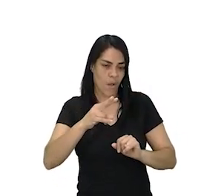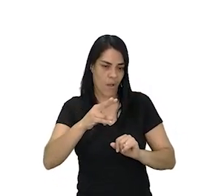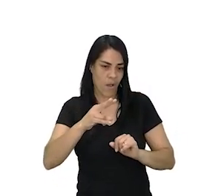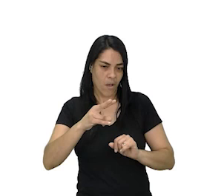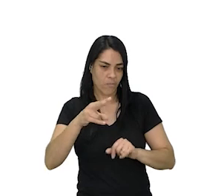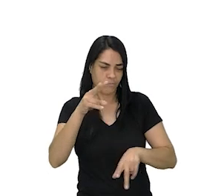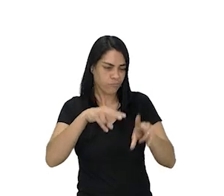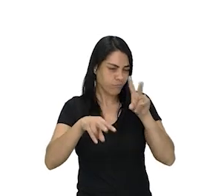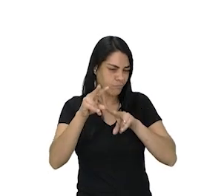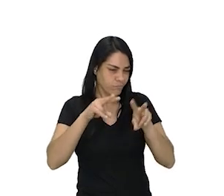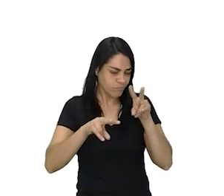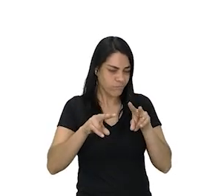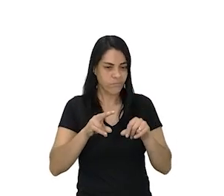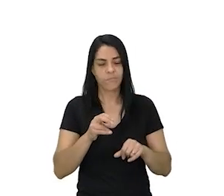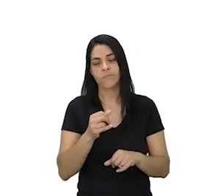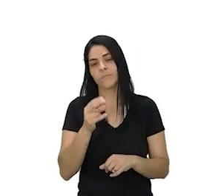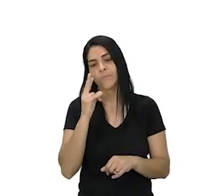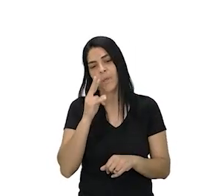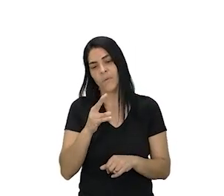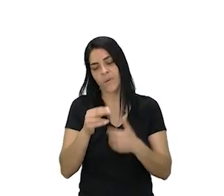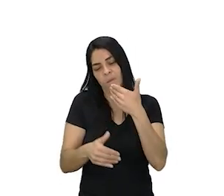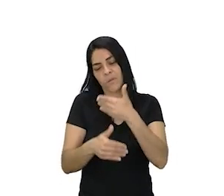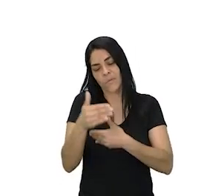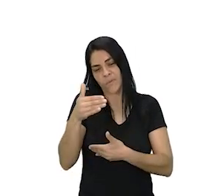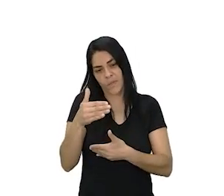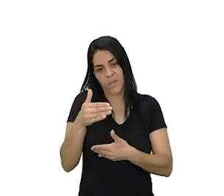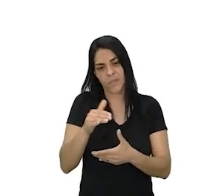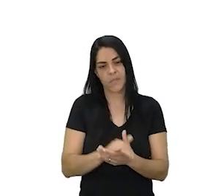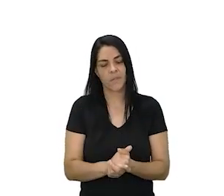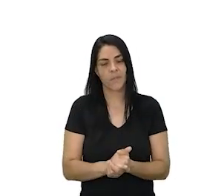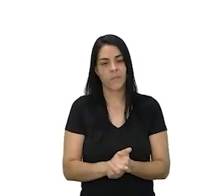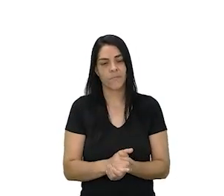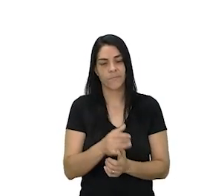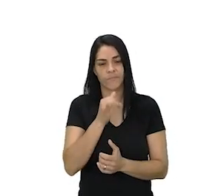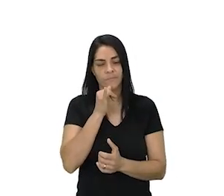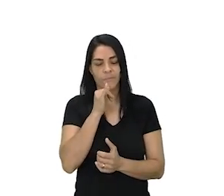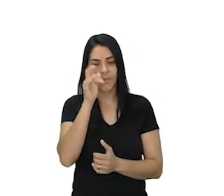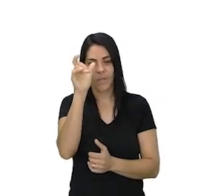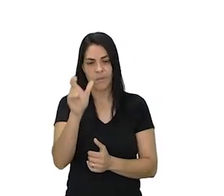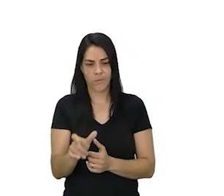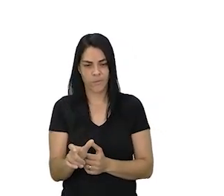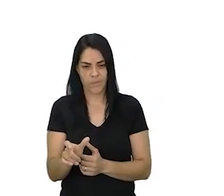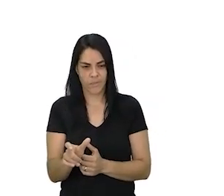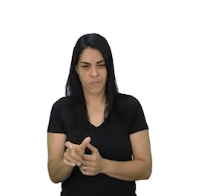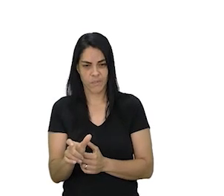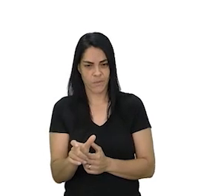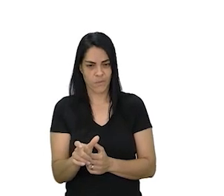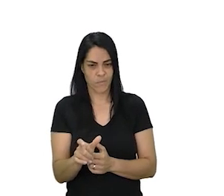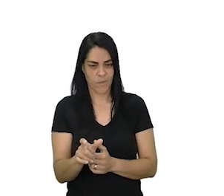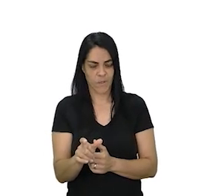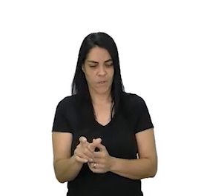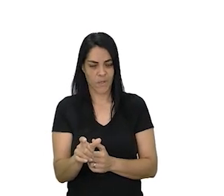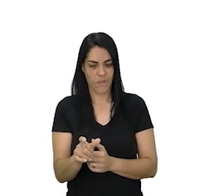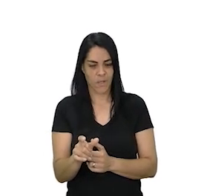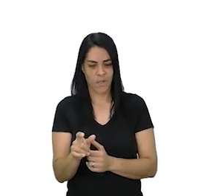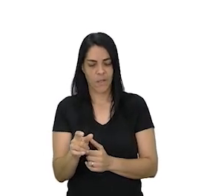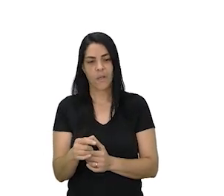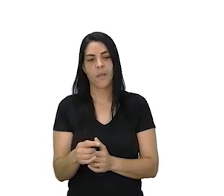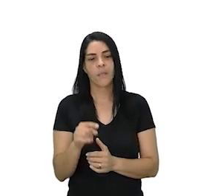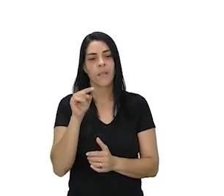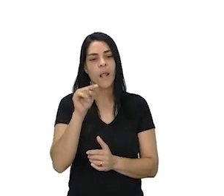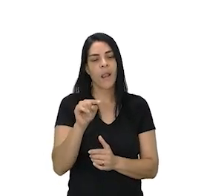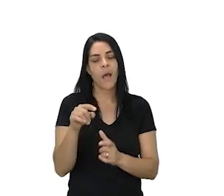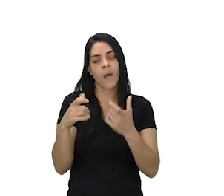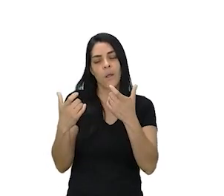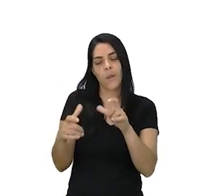mapa. Mas eu poderia dizer, olha, um sujeito está no fundo aonde? Ele está no lugar da casa